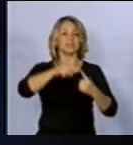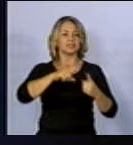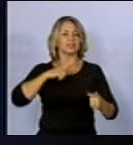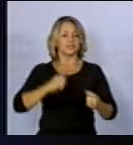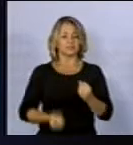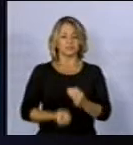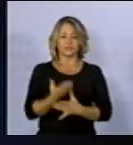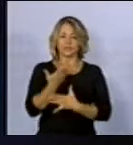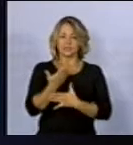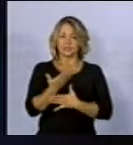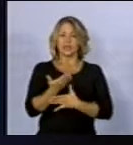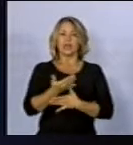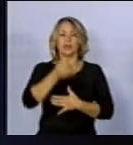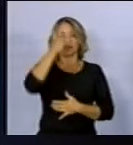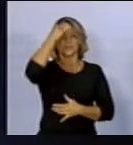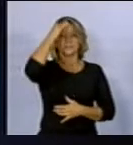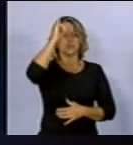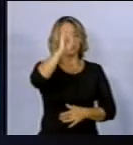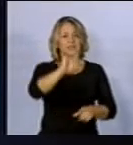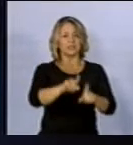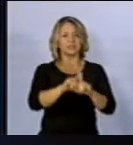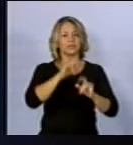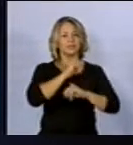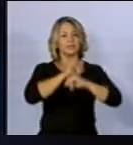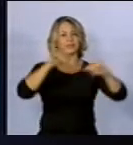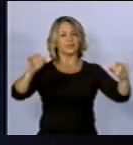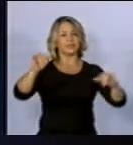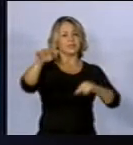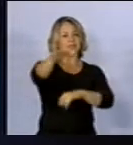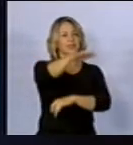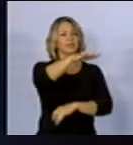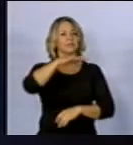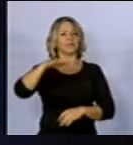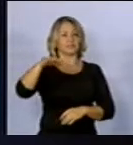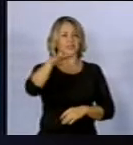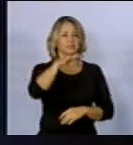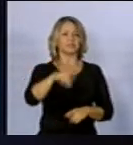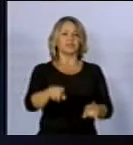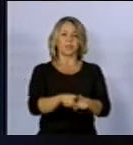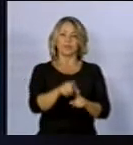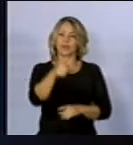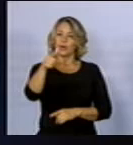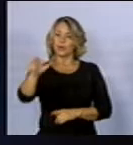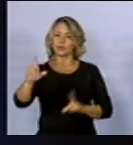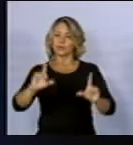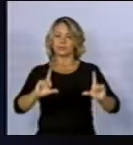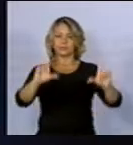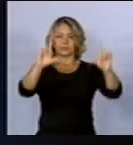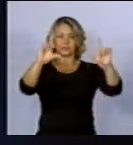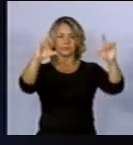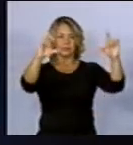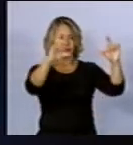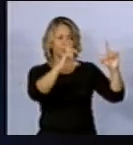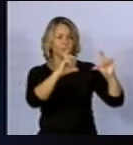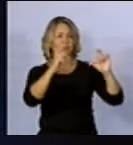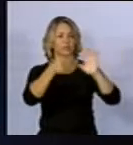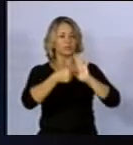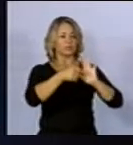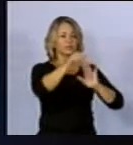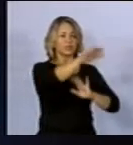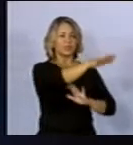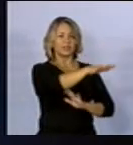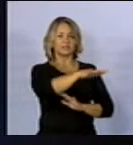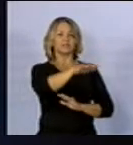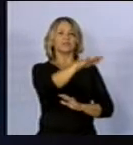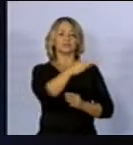medidas de prevenção e informação ambiental aqui uma outra foto da região que nos foi fornecida